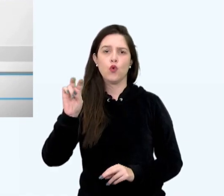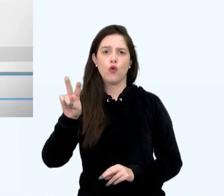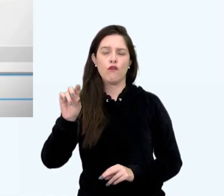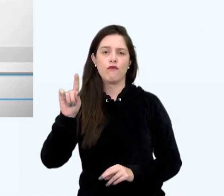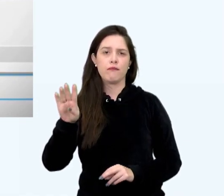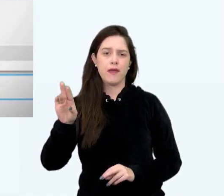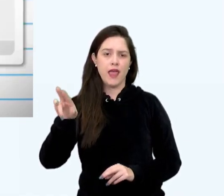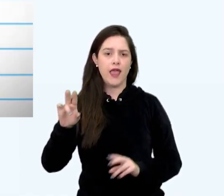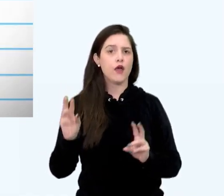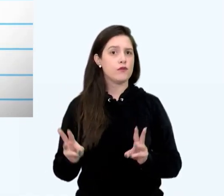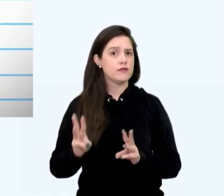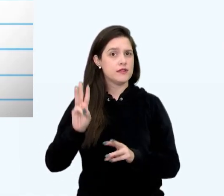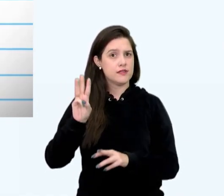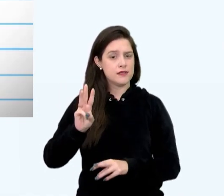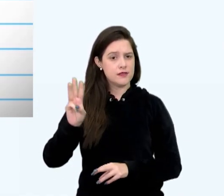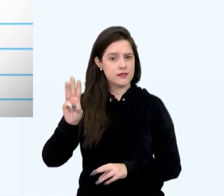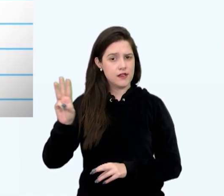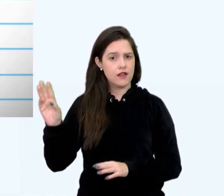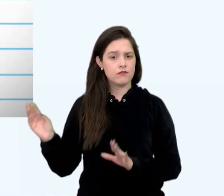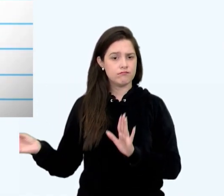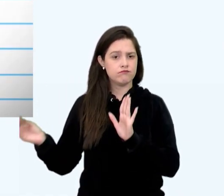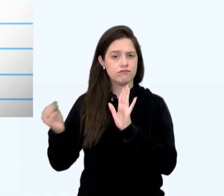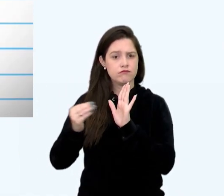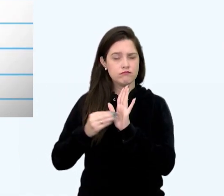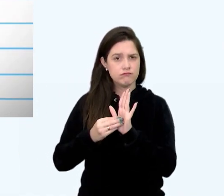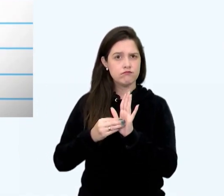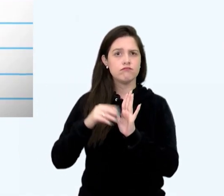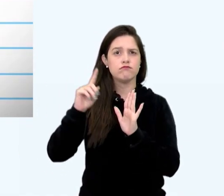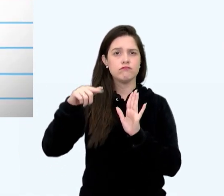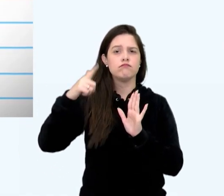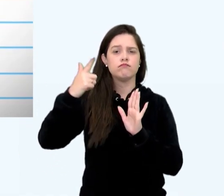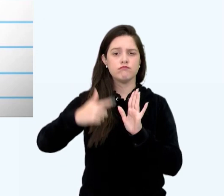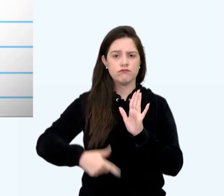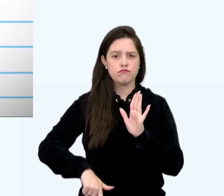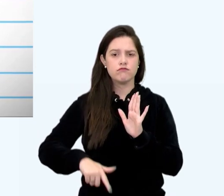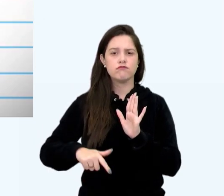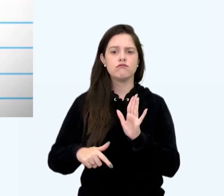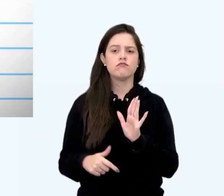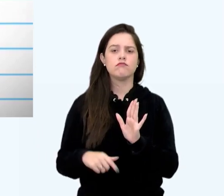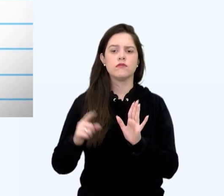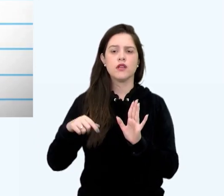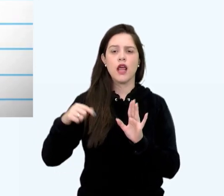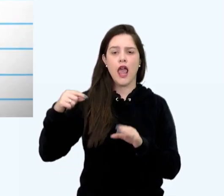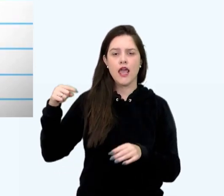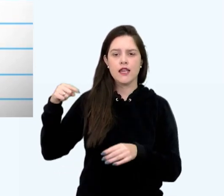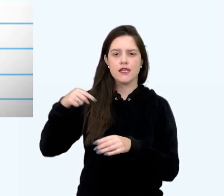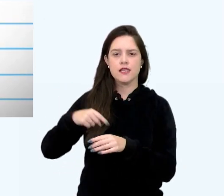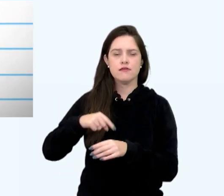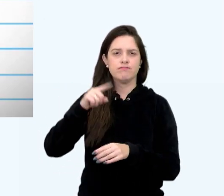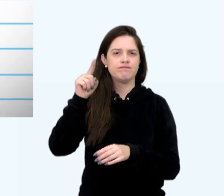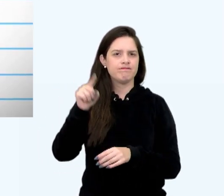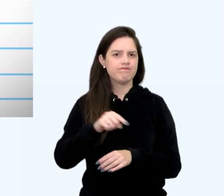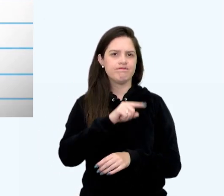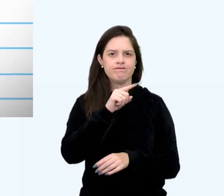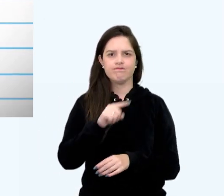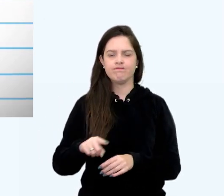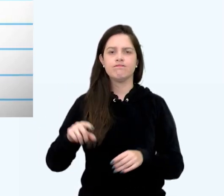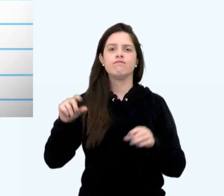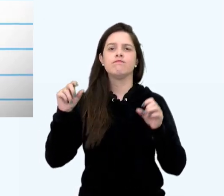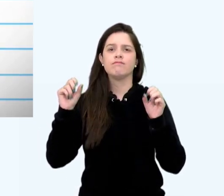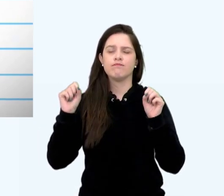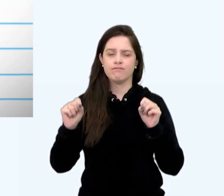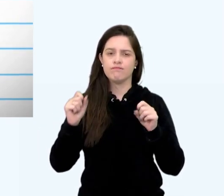respondendo.ibge.gov.br se ele é mesmo do Instituto. Saiba também que nossos entrevistadores não enviam links e nem pedem códigos